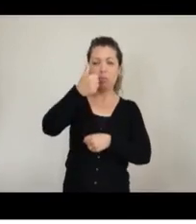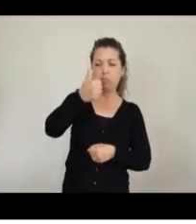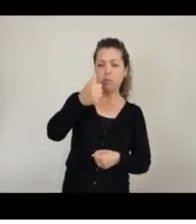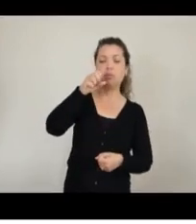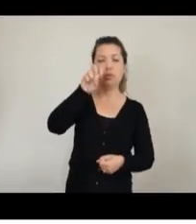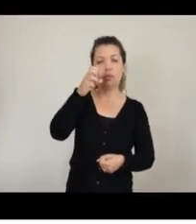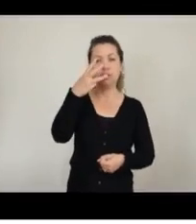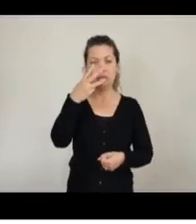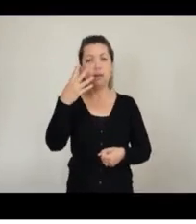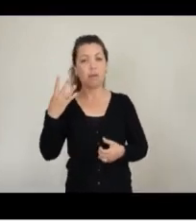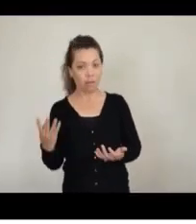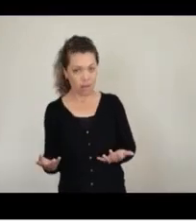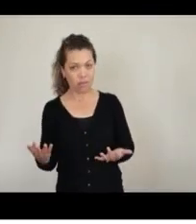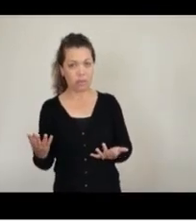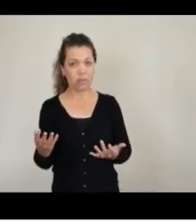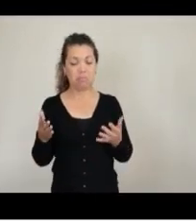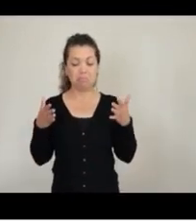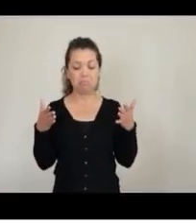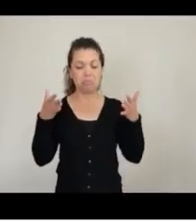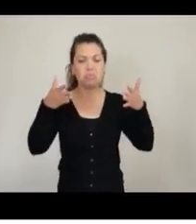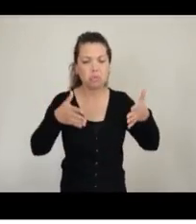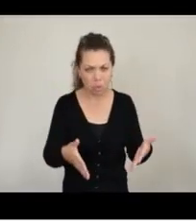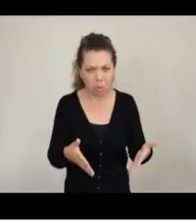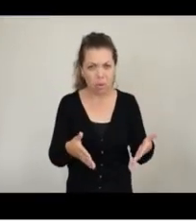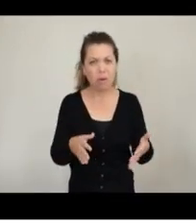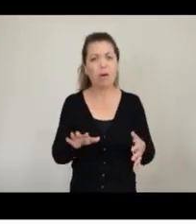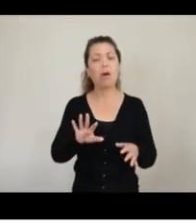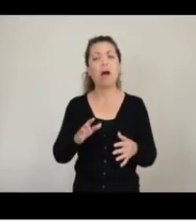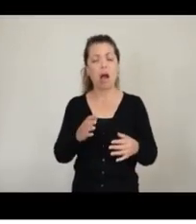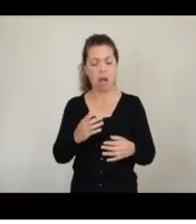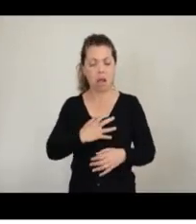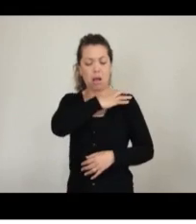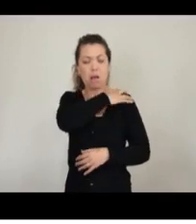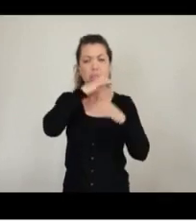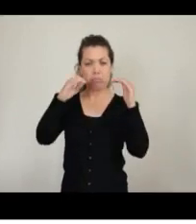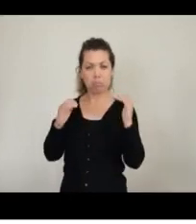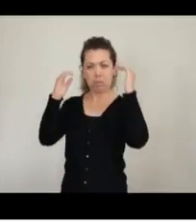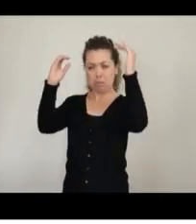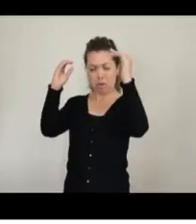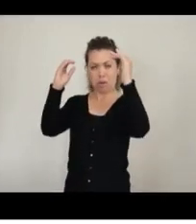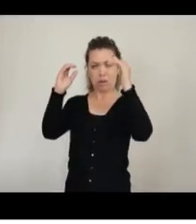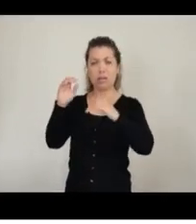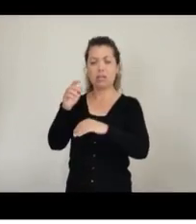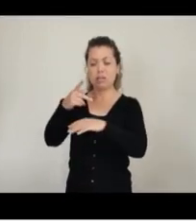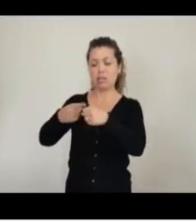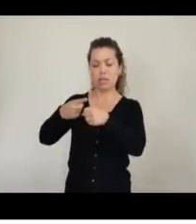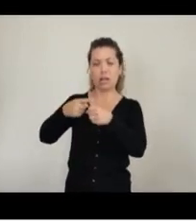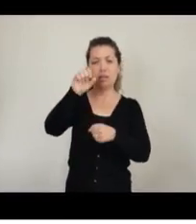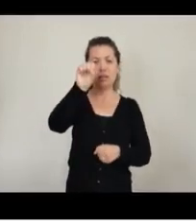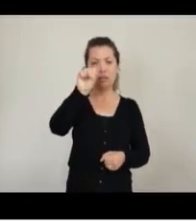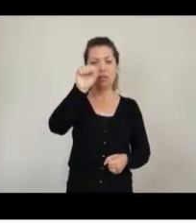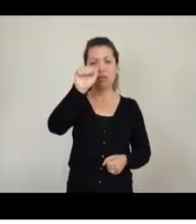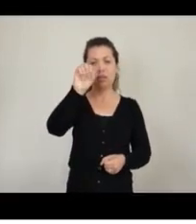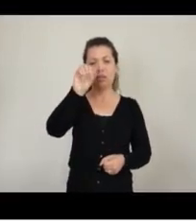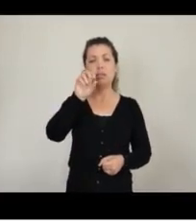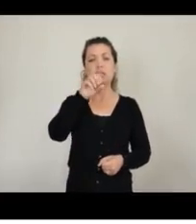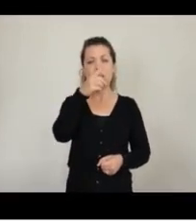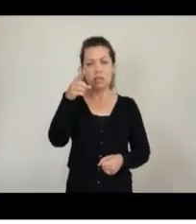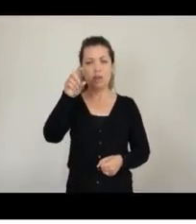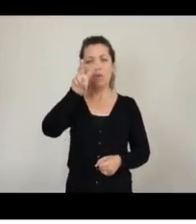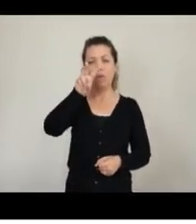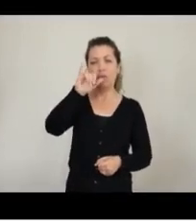de perto também com a rizicultura. No Baixo da Ribeira existem grandes áreas de várzeas próprias para o cultivo do